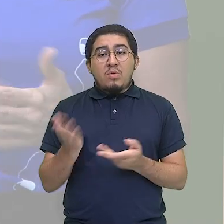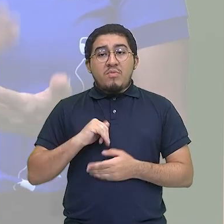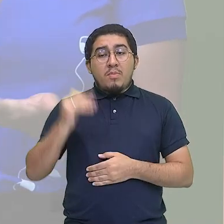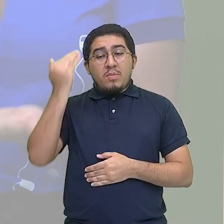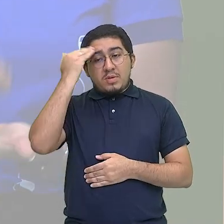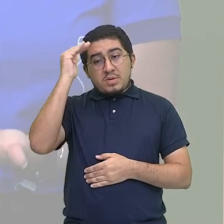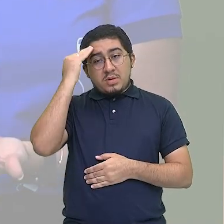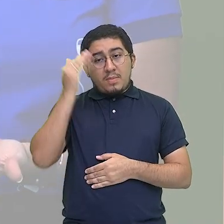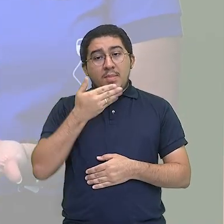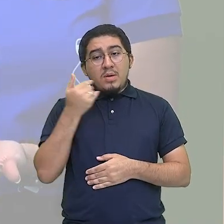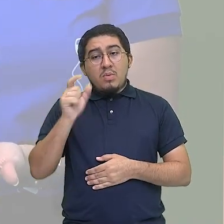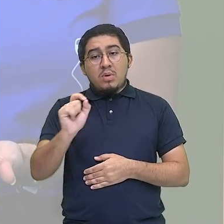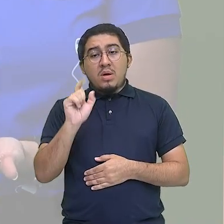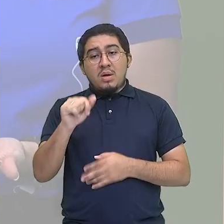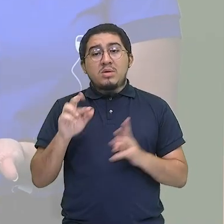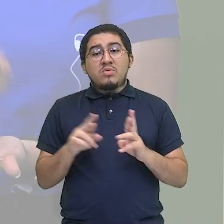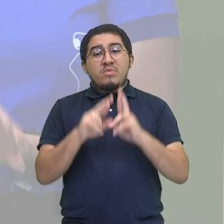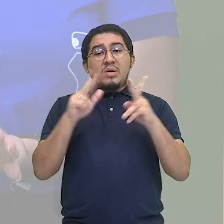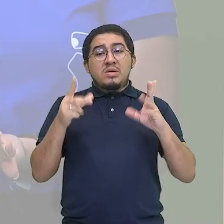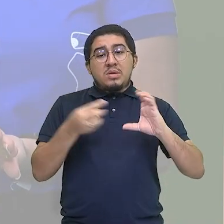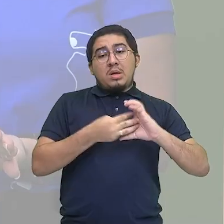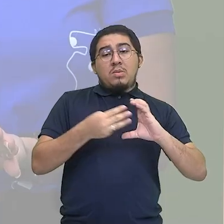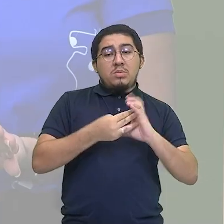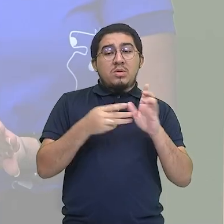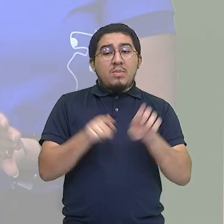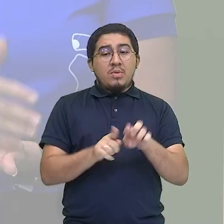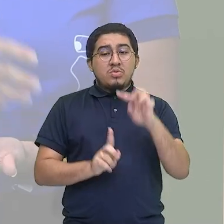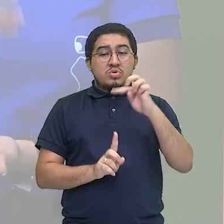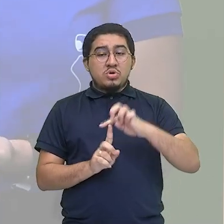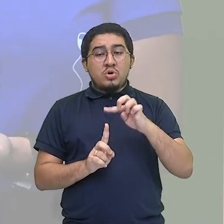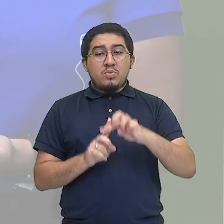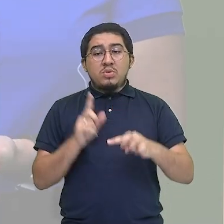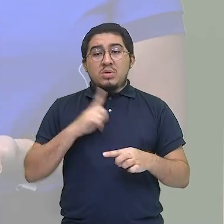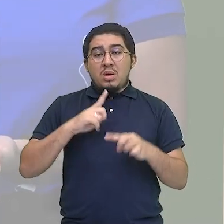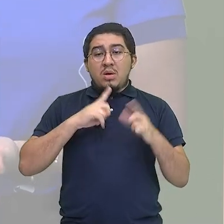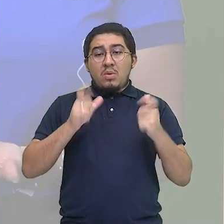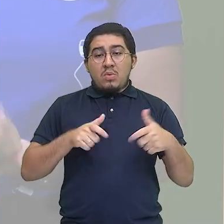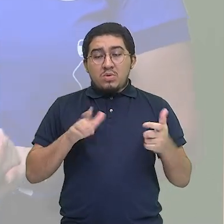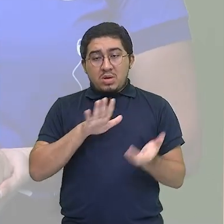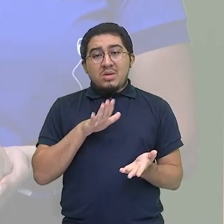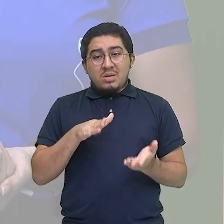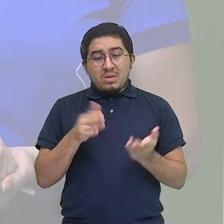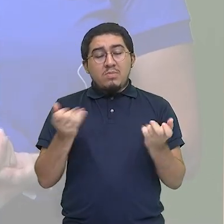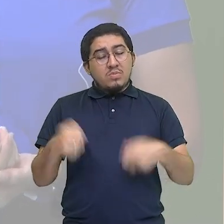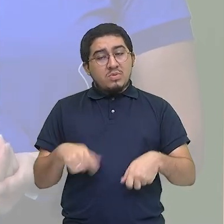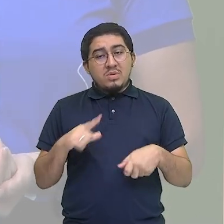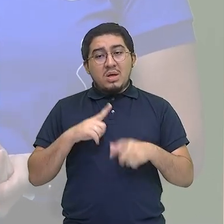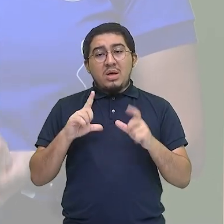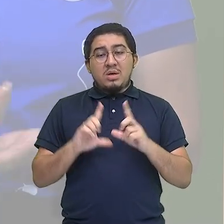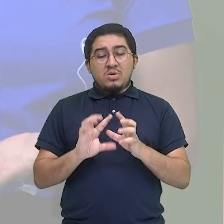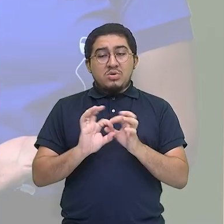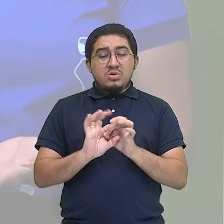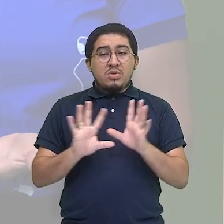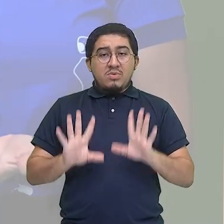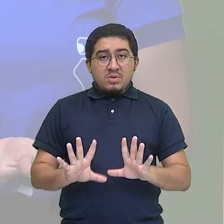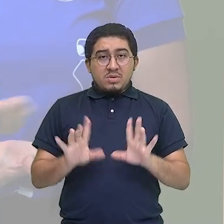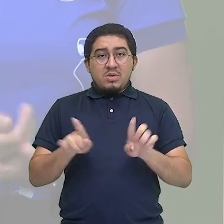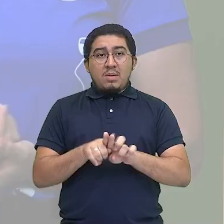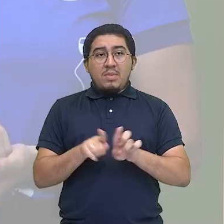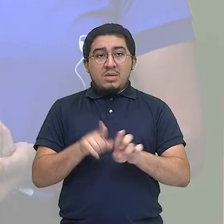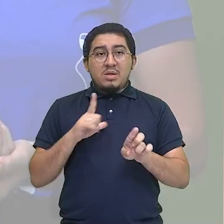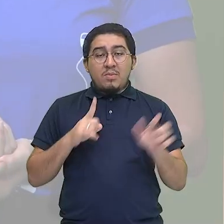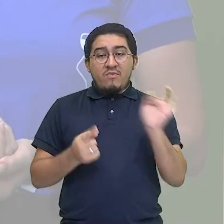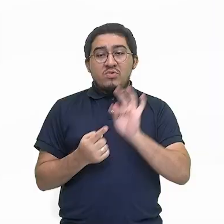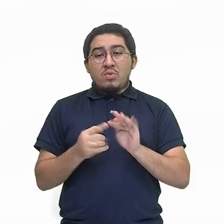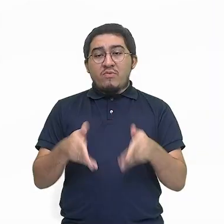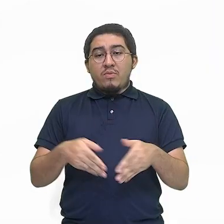mais sobre essa diferenciação celular e os tipos de células que existem até que elas sofram a diferenciação e executem uma